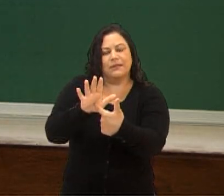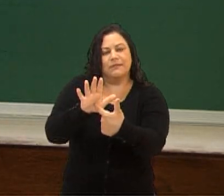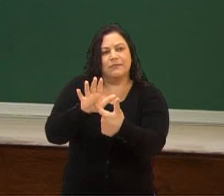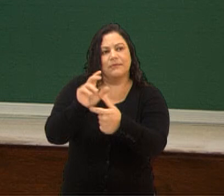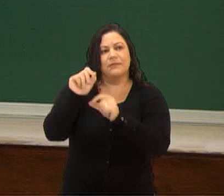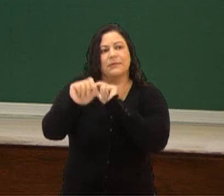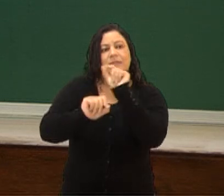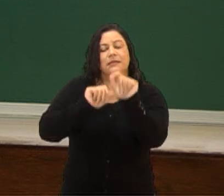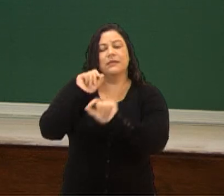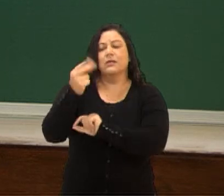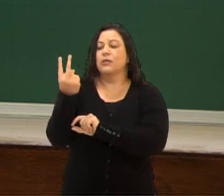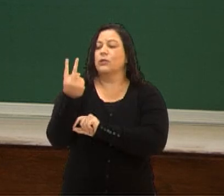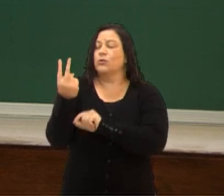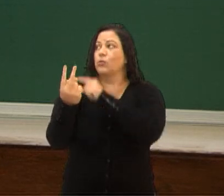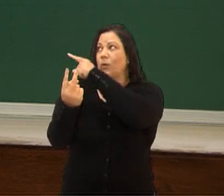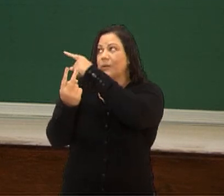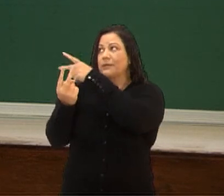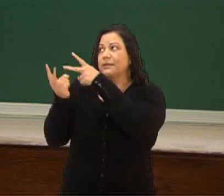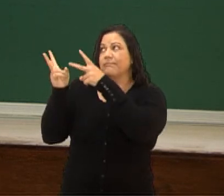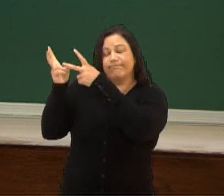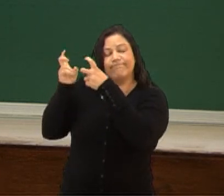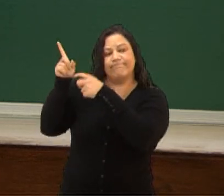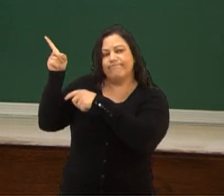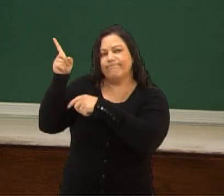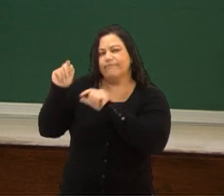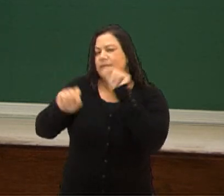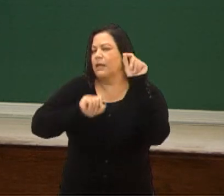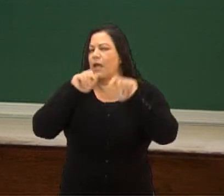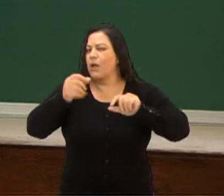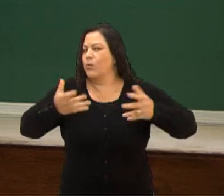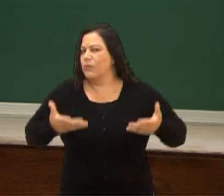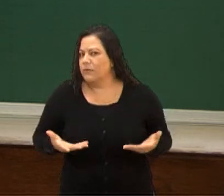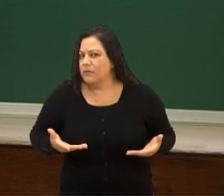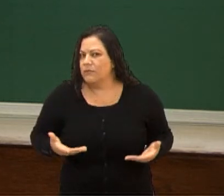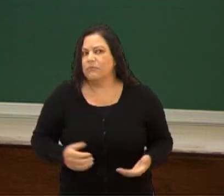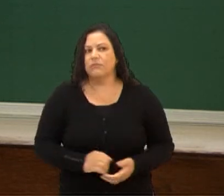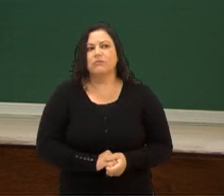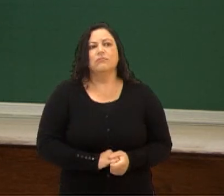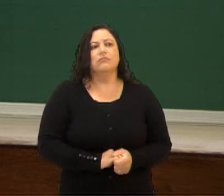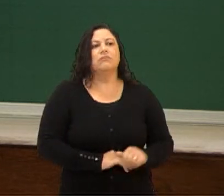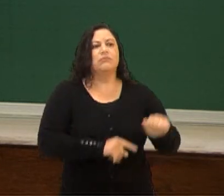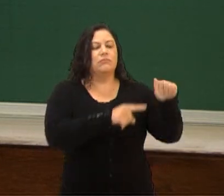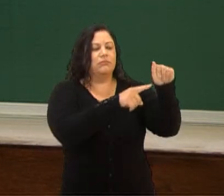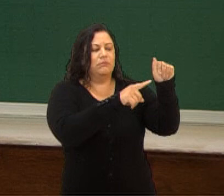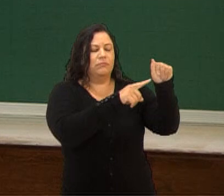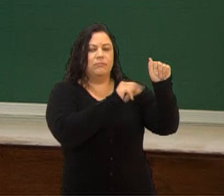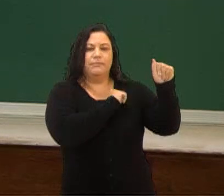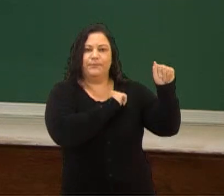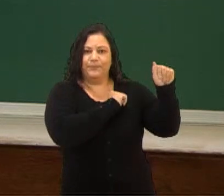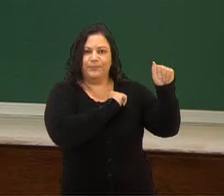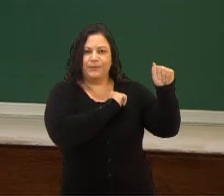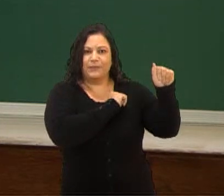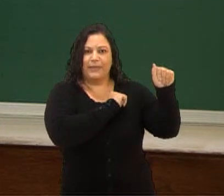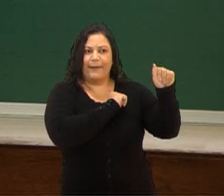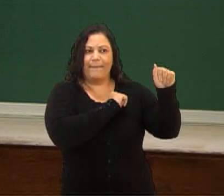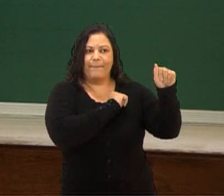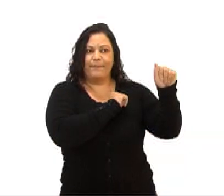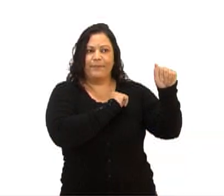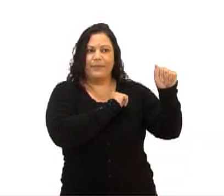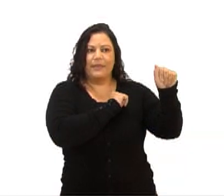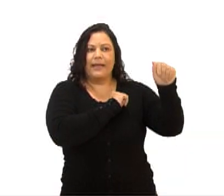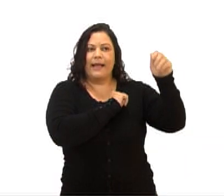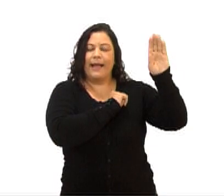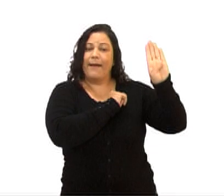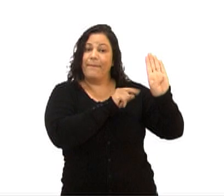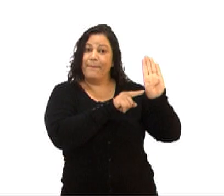nessa figura é um tetraedro, é Uma pirâmide retangular